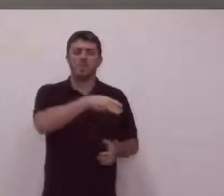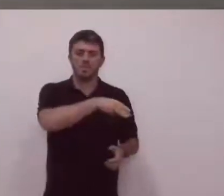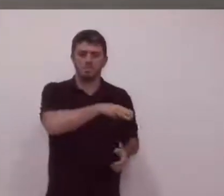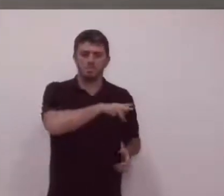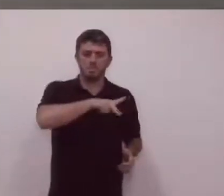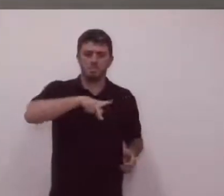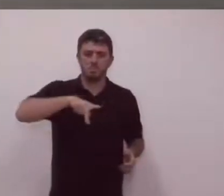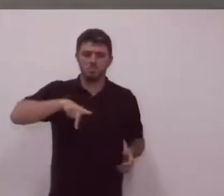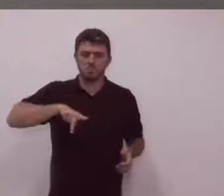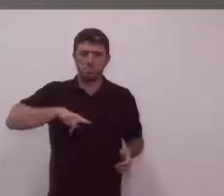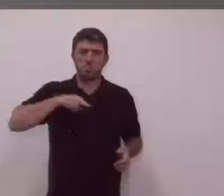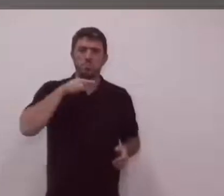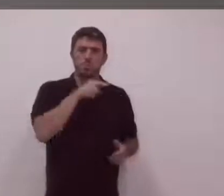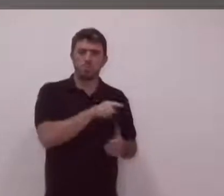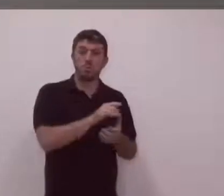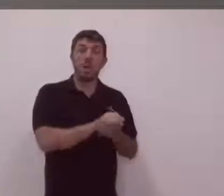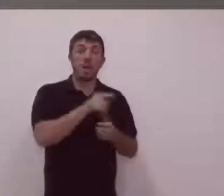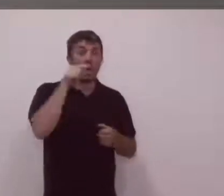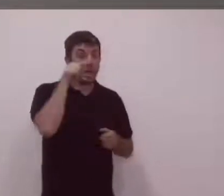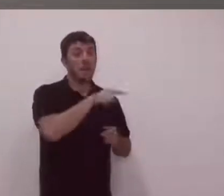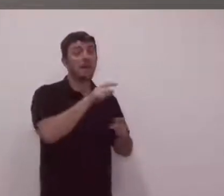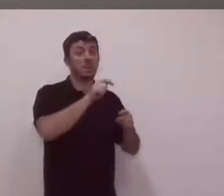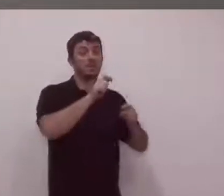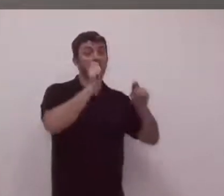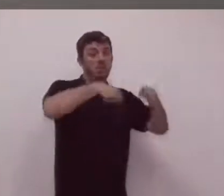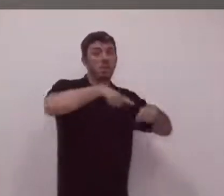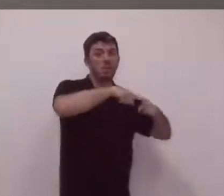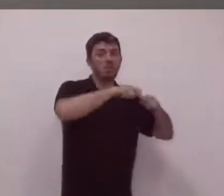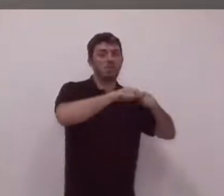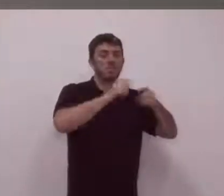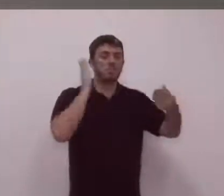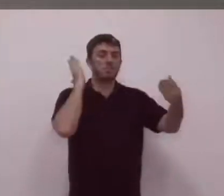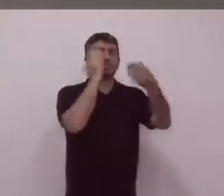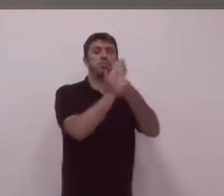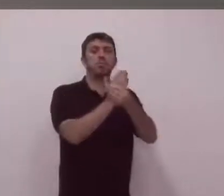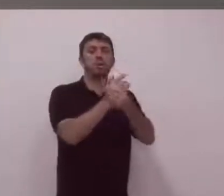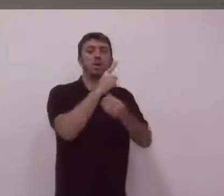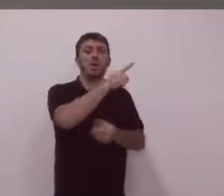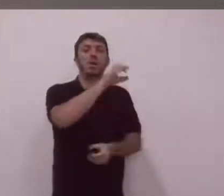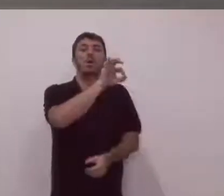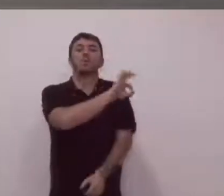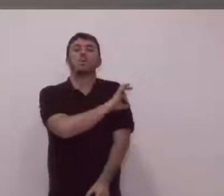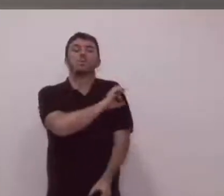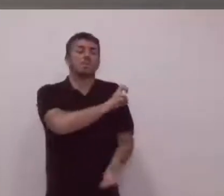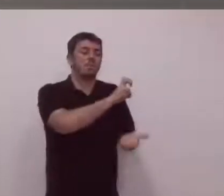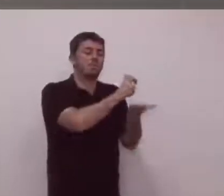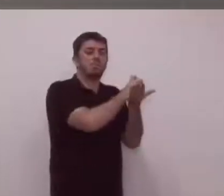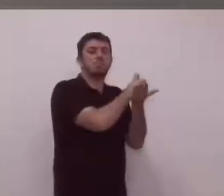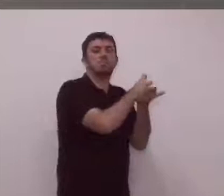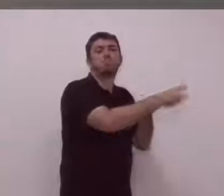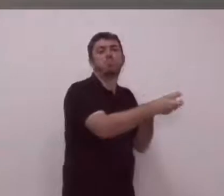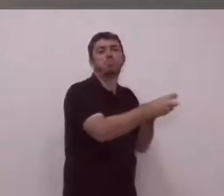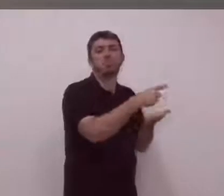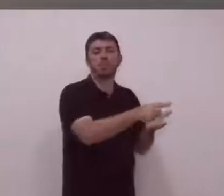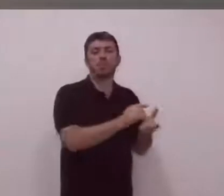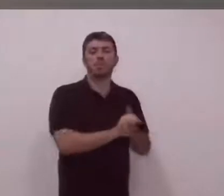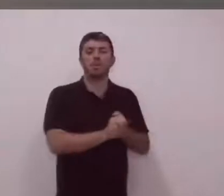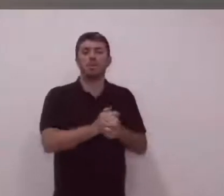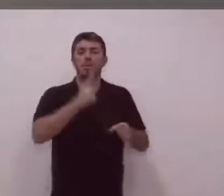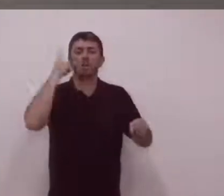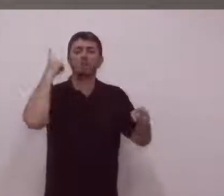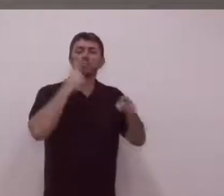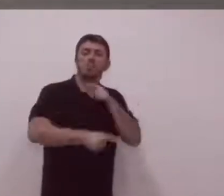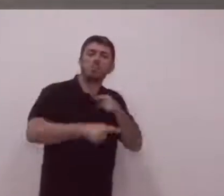dos agentes que podem entrar com essa ação perda do mandato suspensão dos direitos políticos proibição de